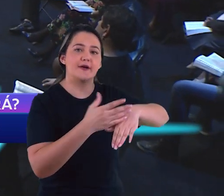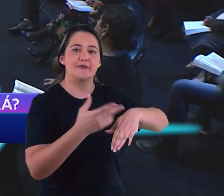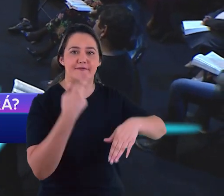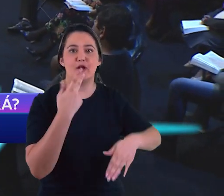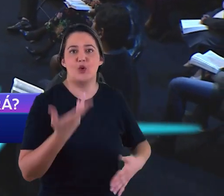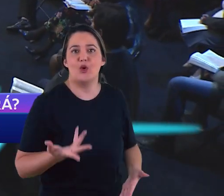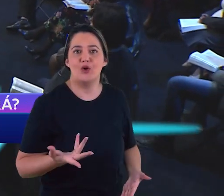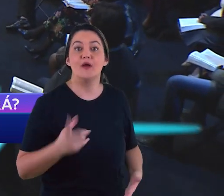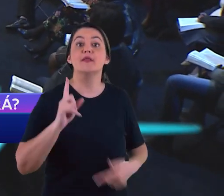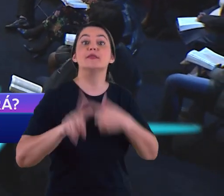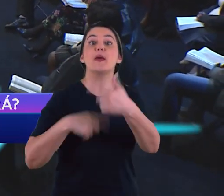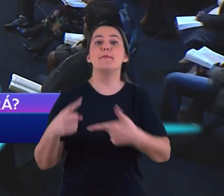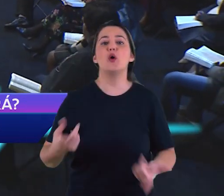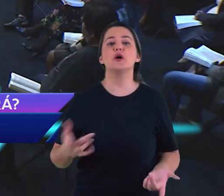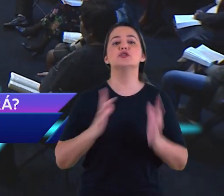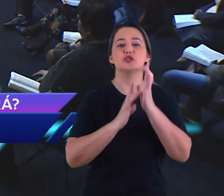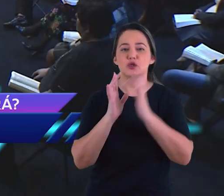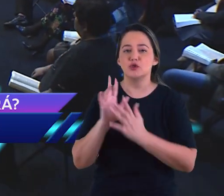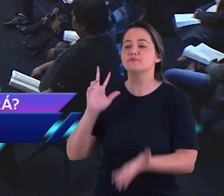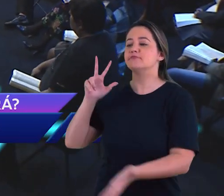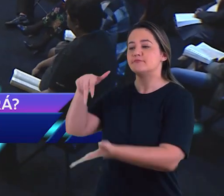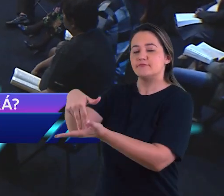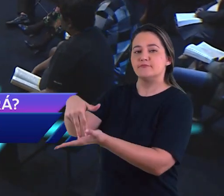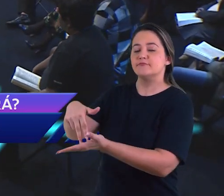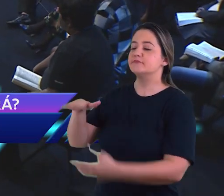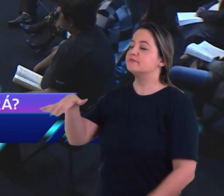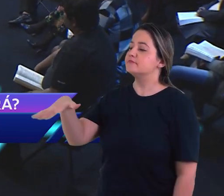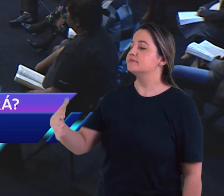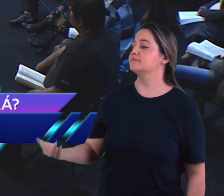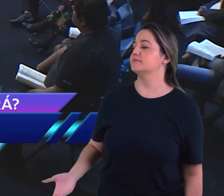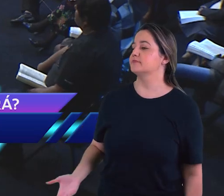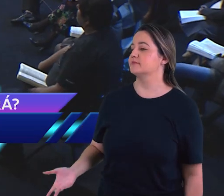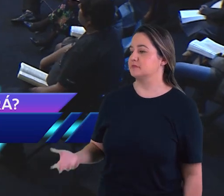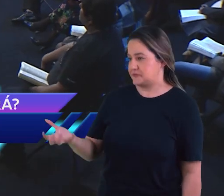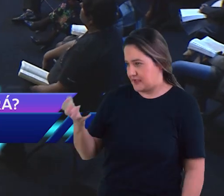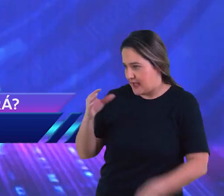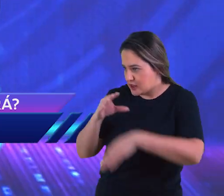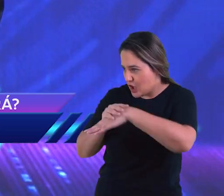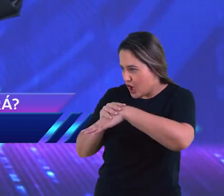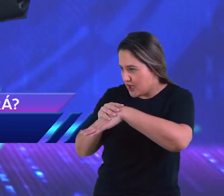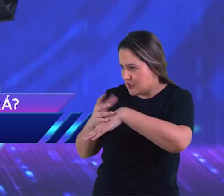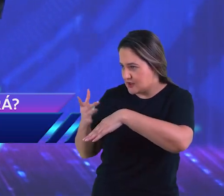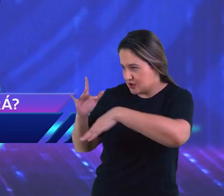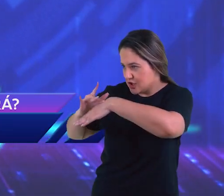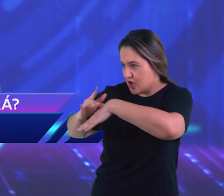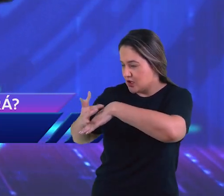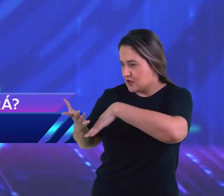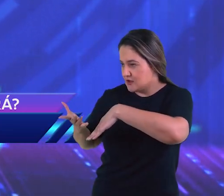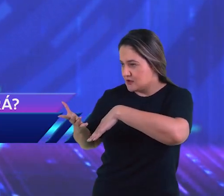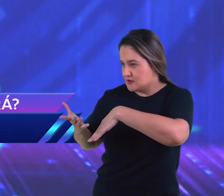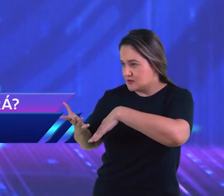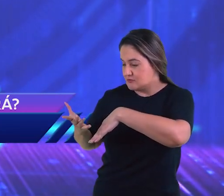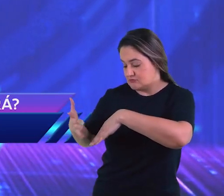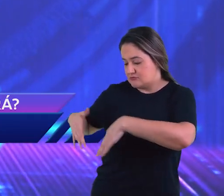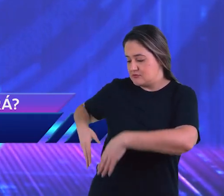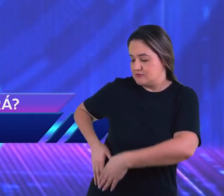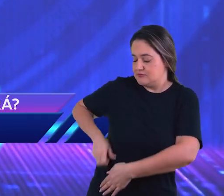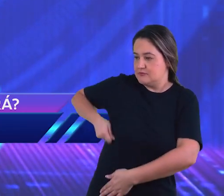Jesus aparece 8 dias depois, Tomé estava no meio deles, e Jesus falou assim: Tomé, você quer tocar?